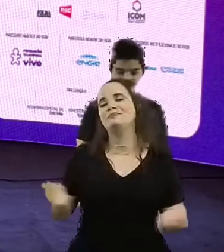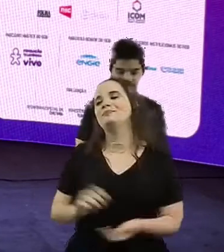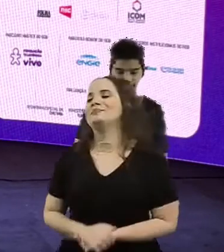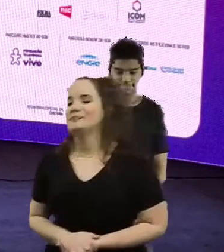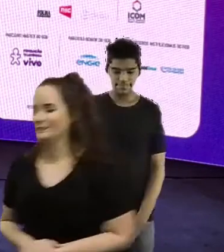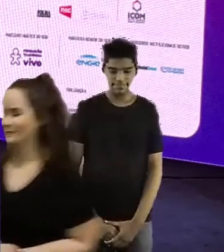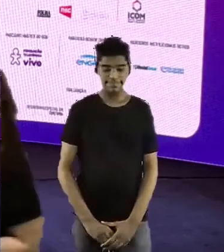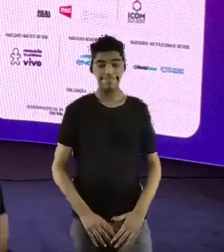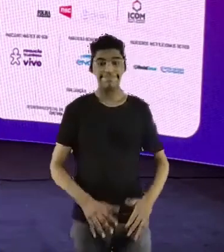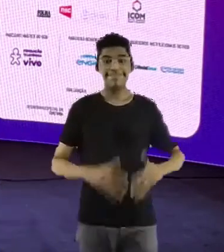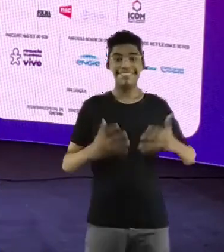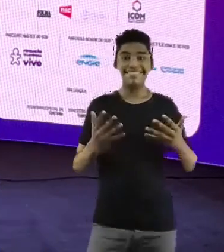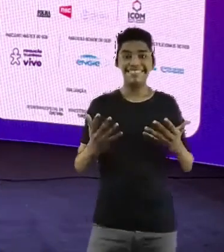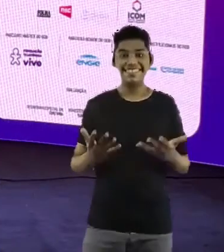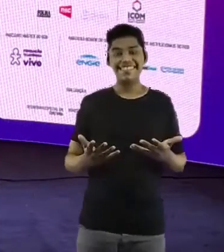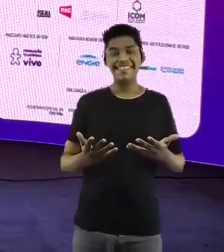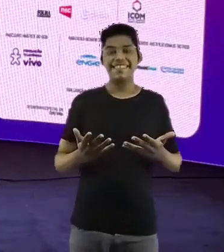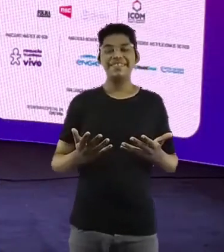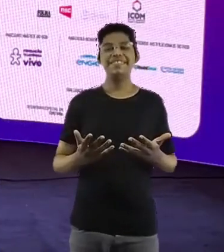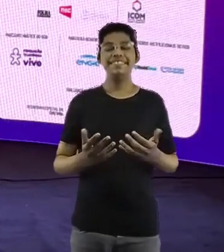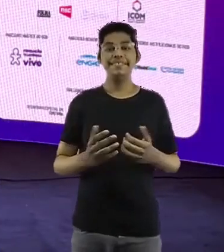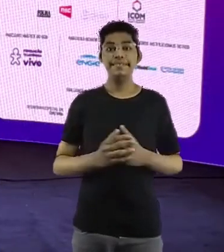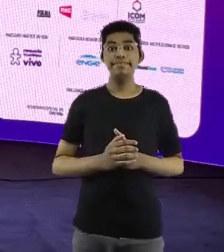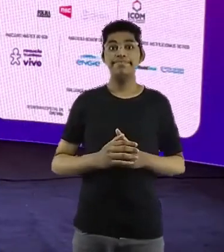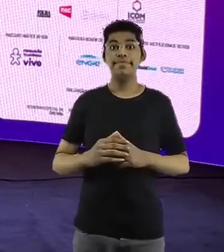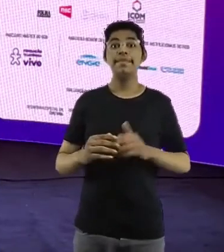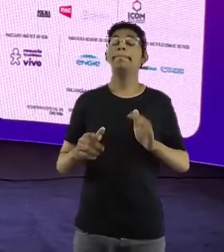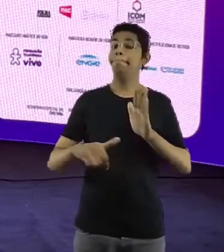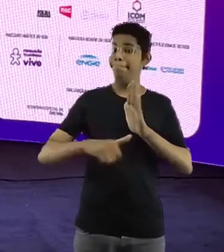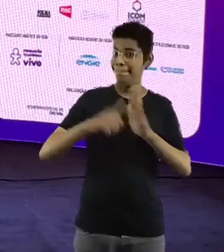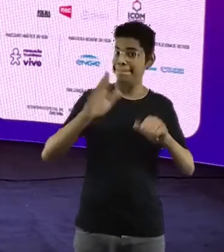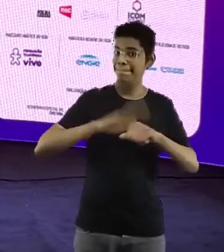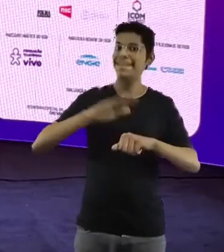Então, tem mais uma pergunta aqui da Cecília.